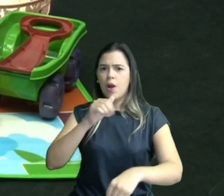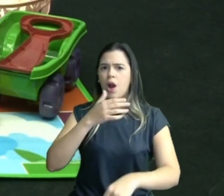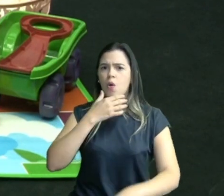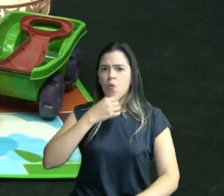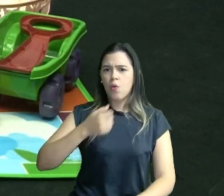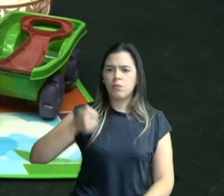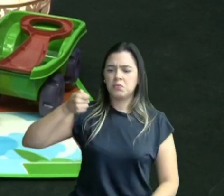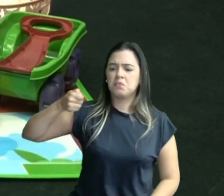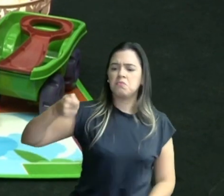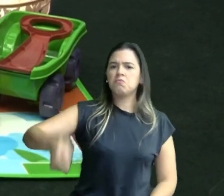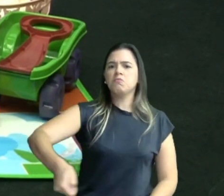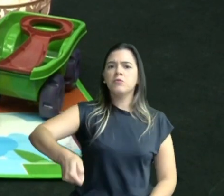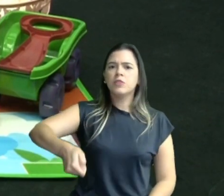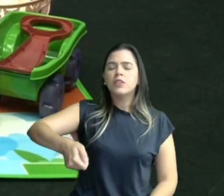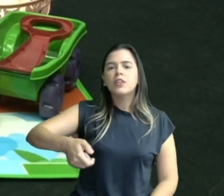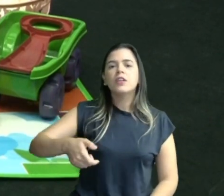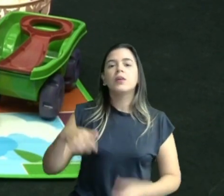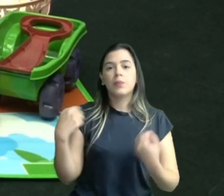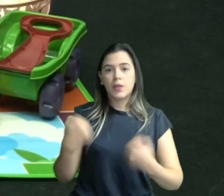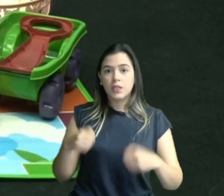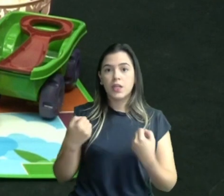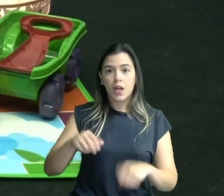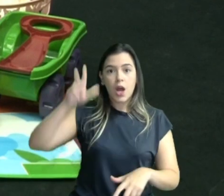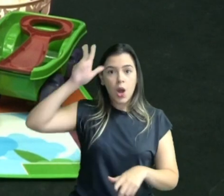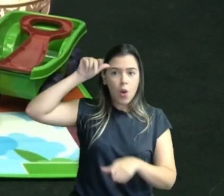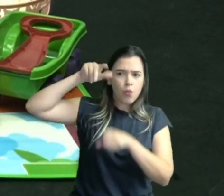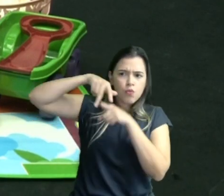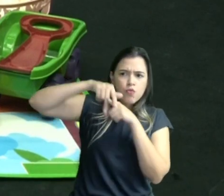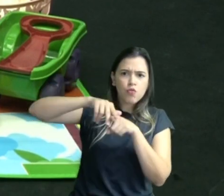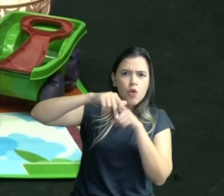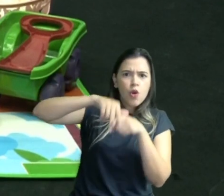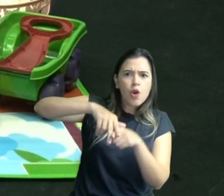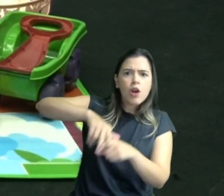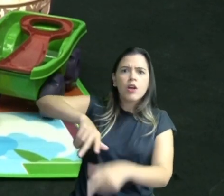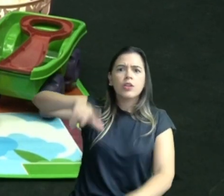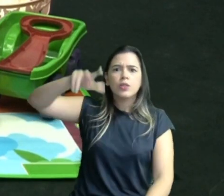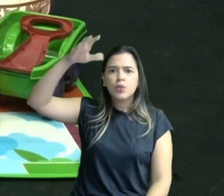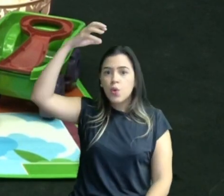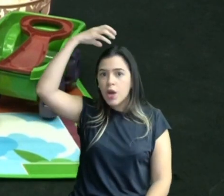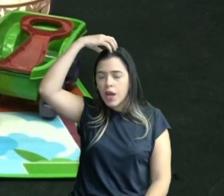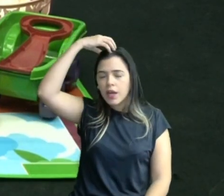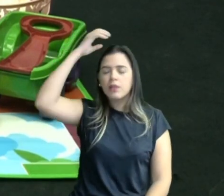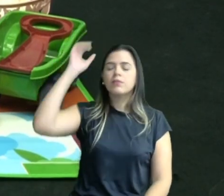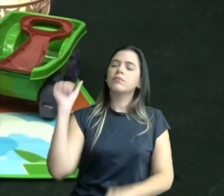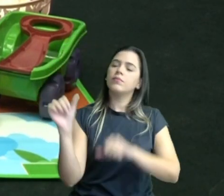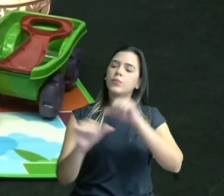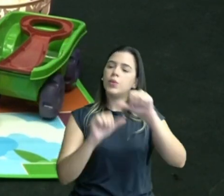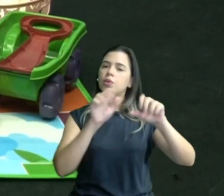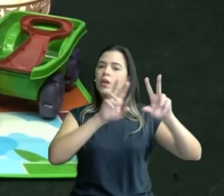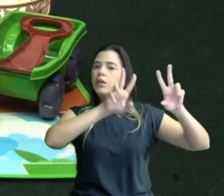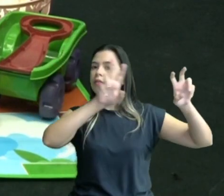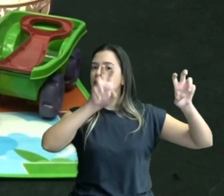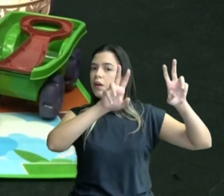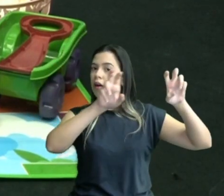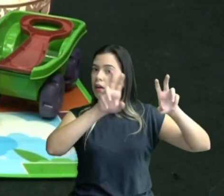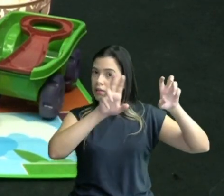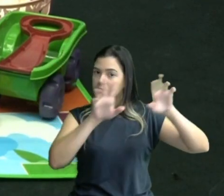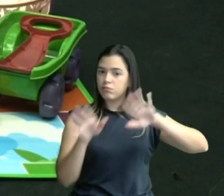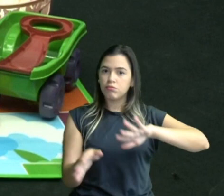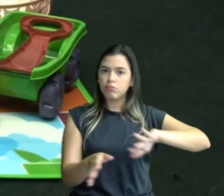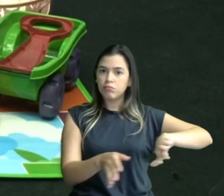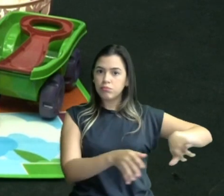e se for preciso todos os cavalos e Cavaleiros do Rei Mudando de assunto digo de